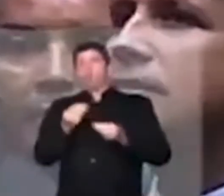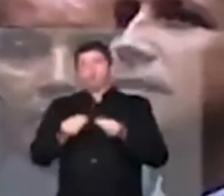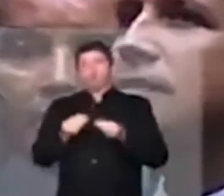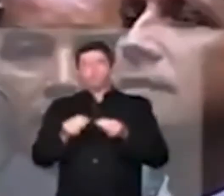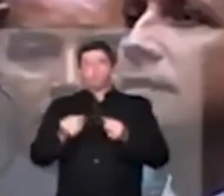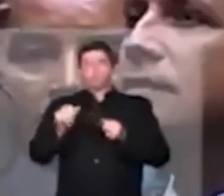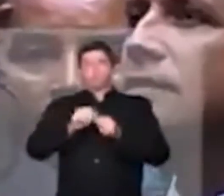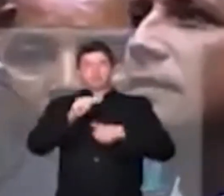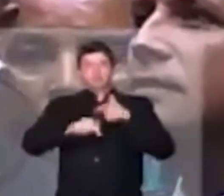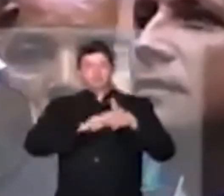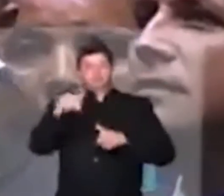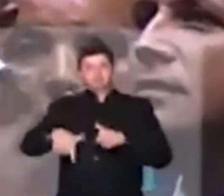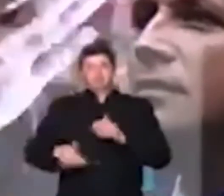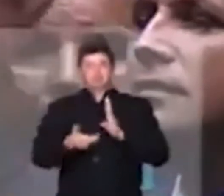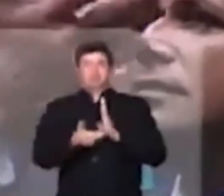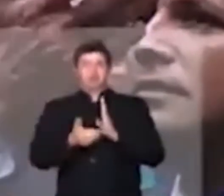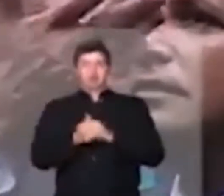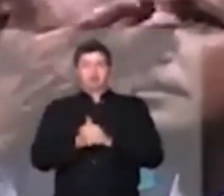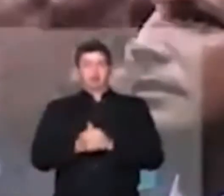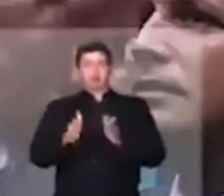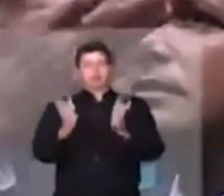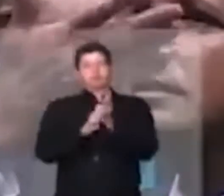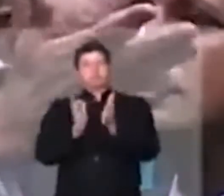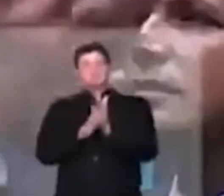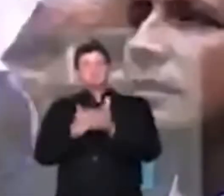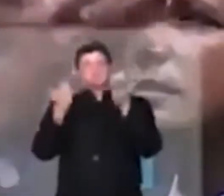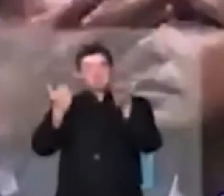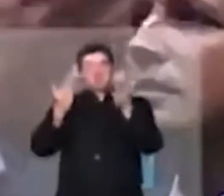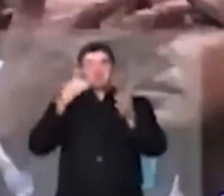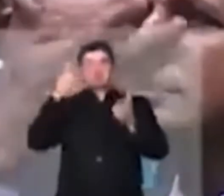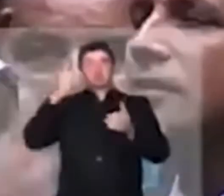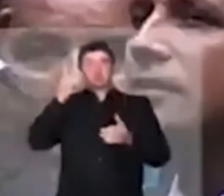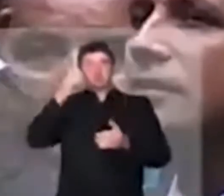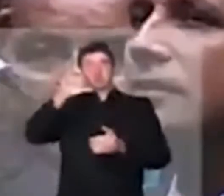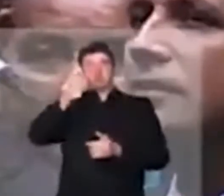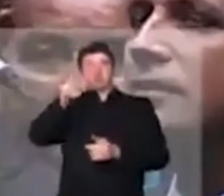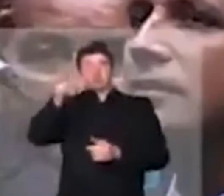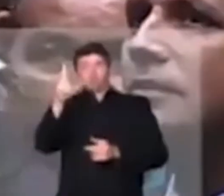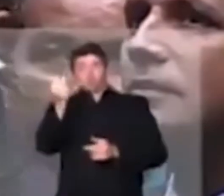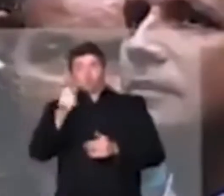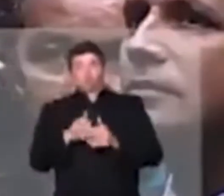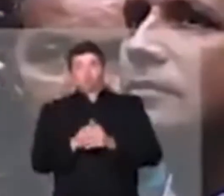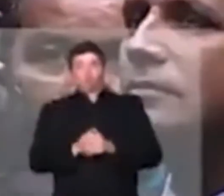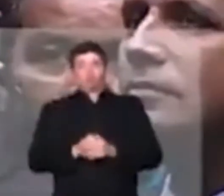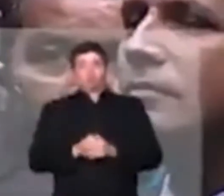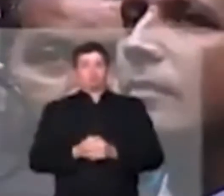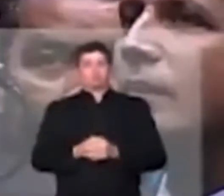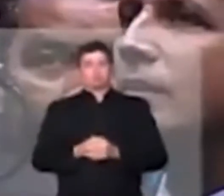conduziu o trabalho nessa casa. Parabéns, presidente Eduardo Cunha.